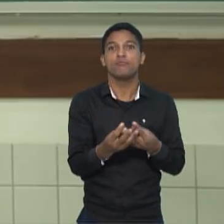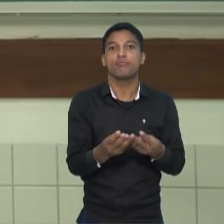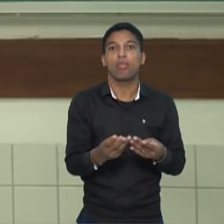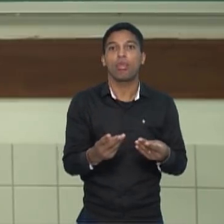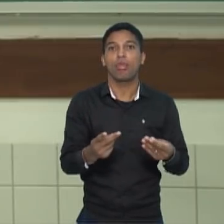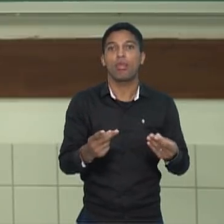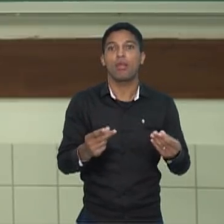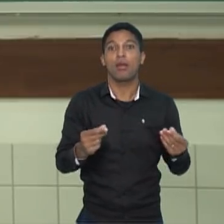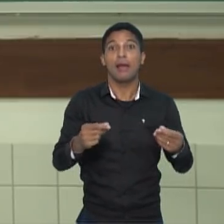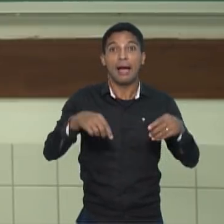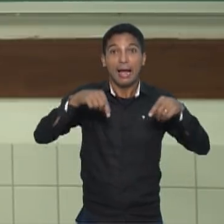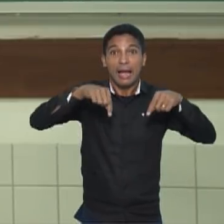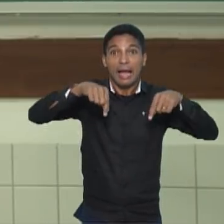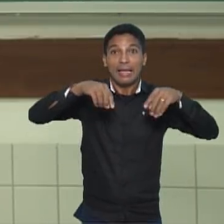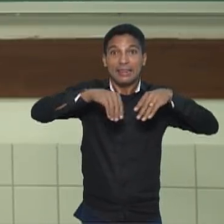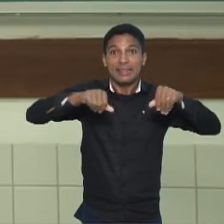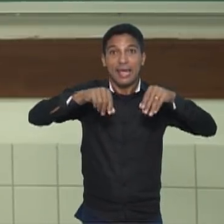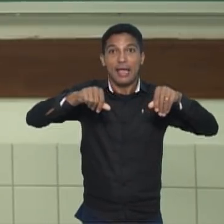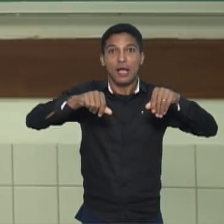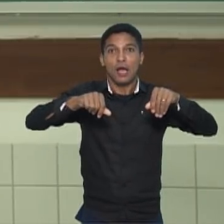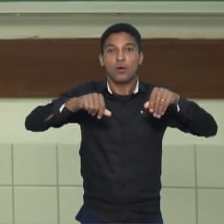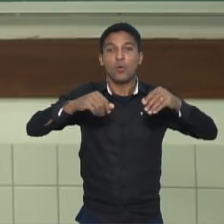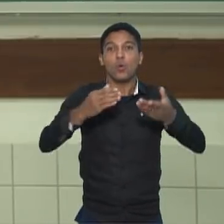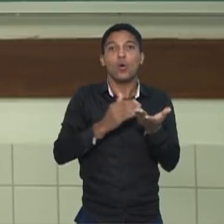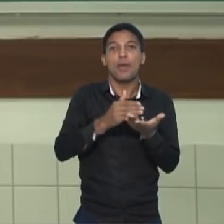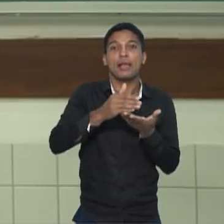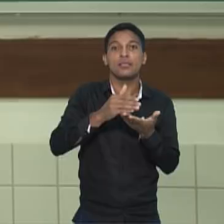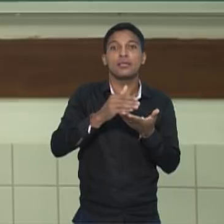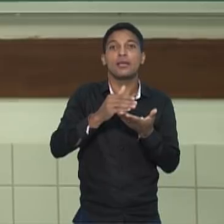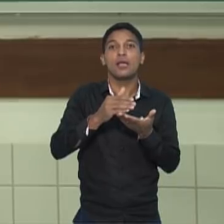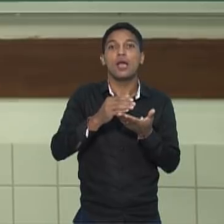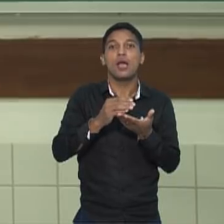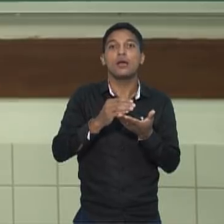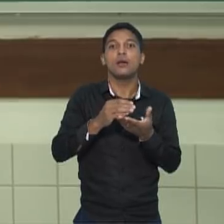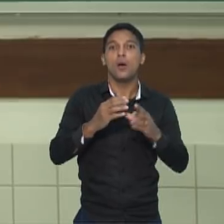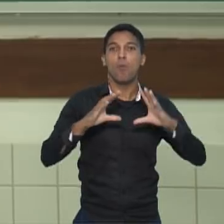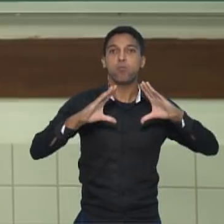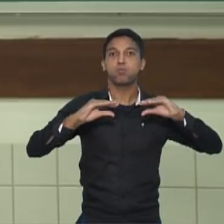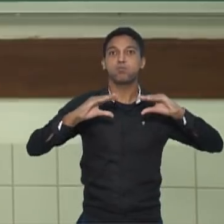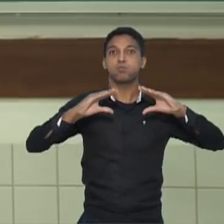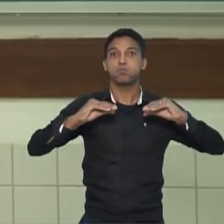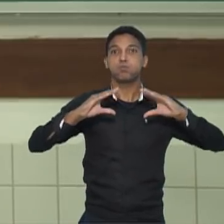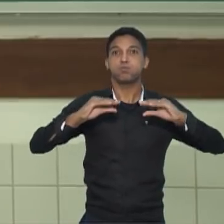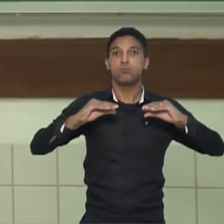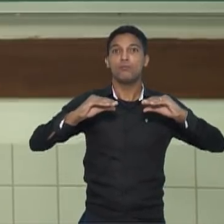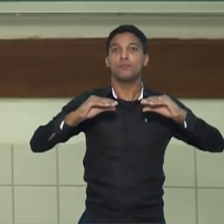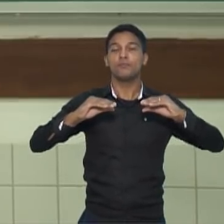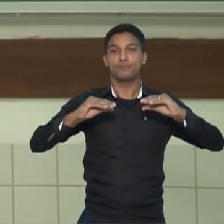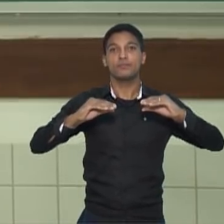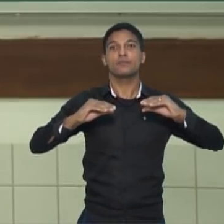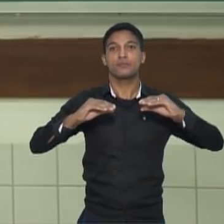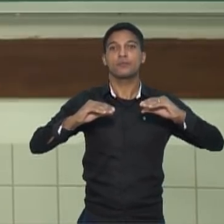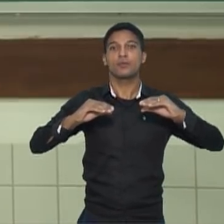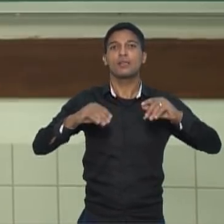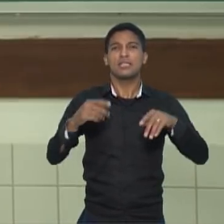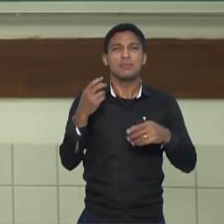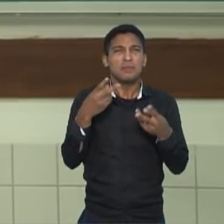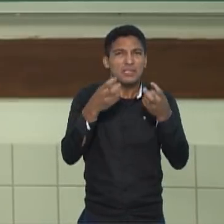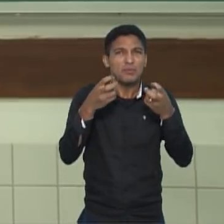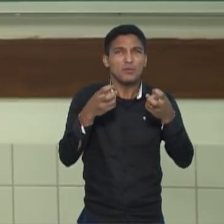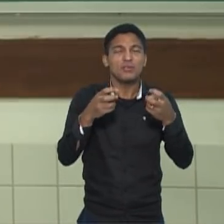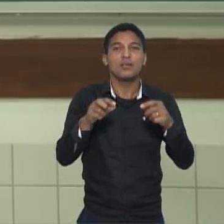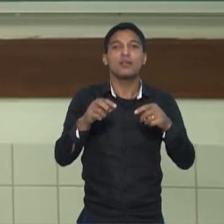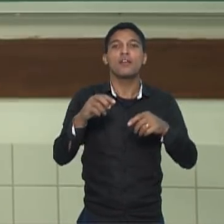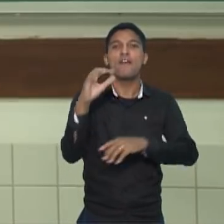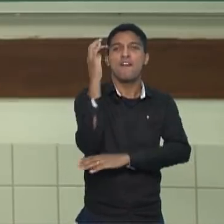quantidade de matéria orgânica. Por isso que em florestas, geralmente, como tem muita árvore, uma próxima da outra, e